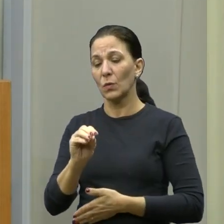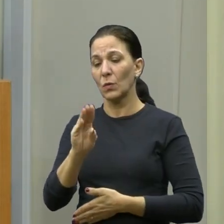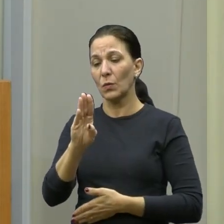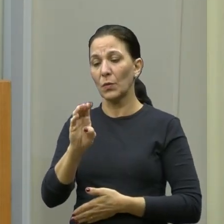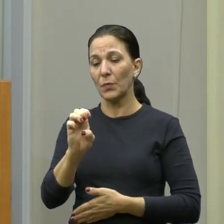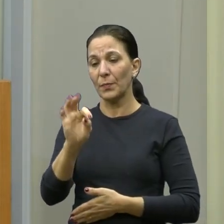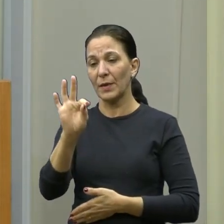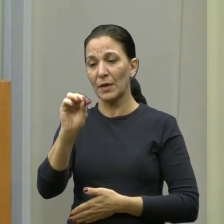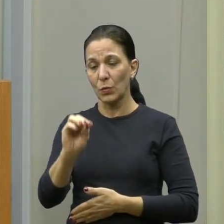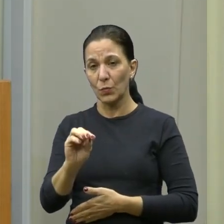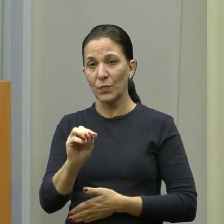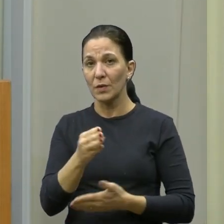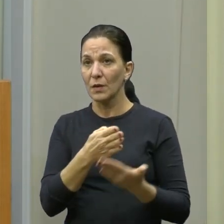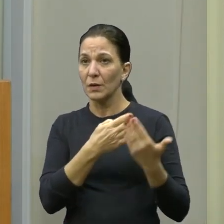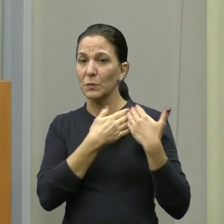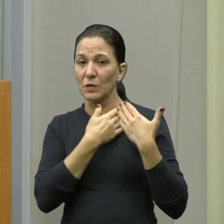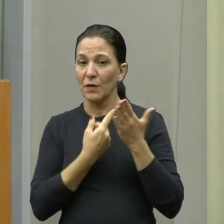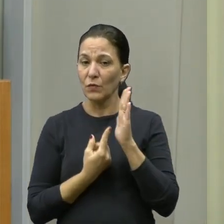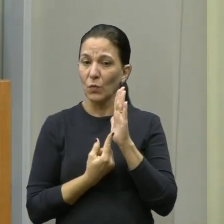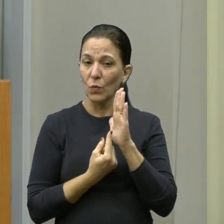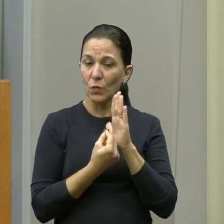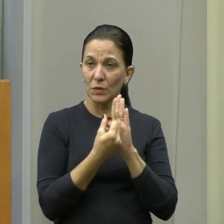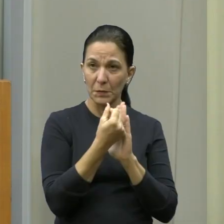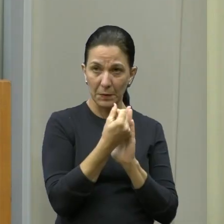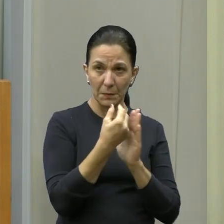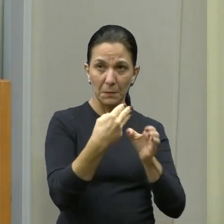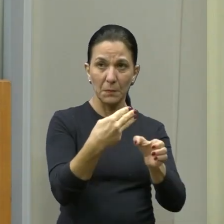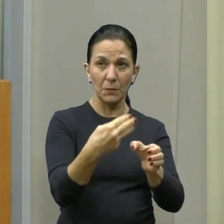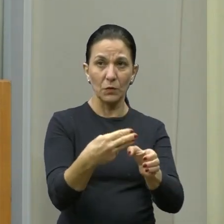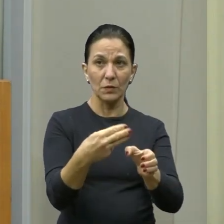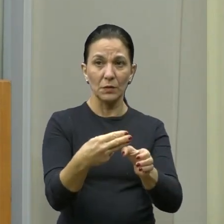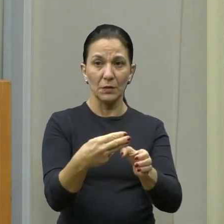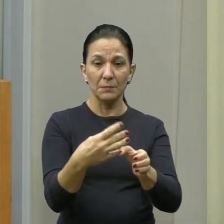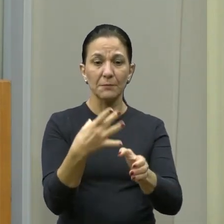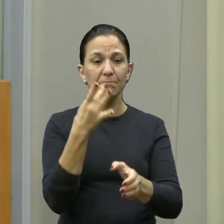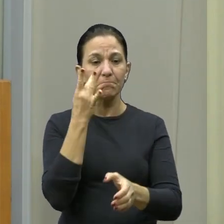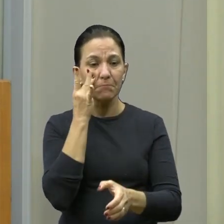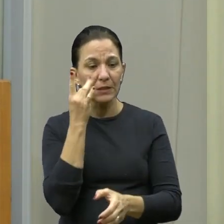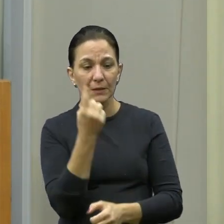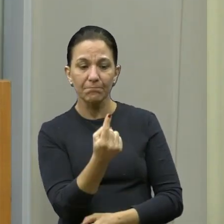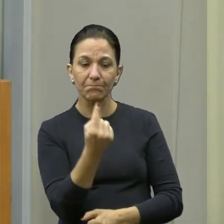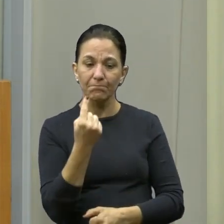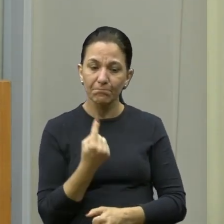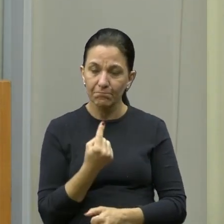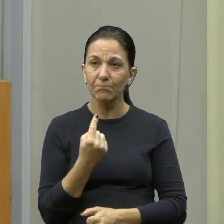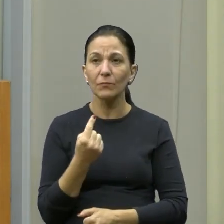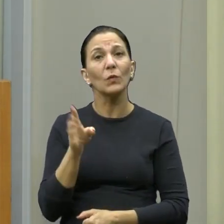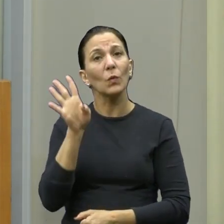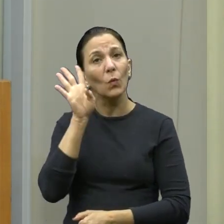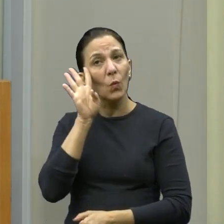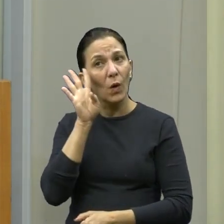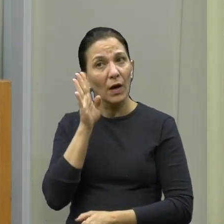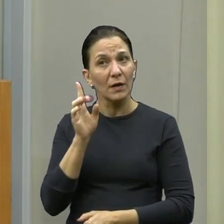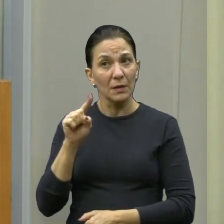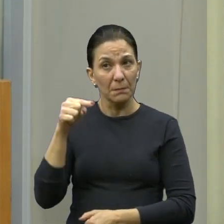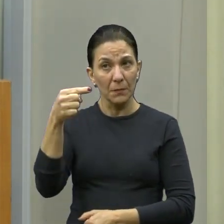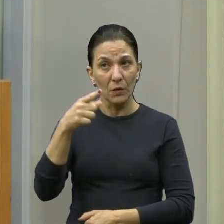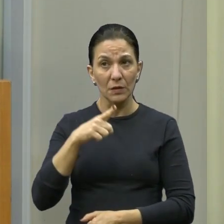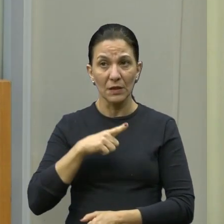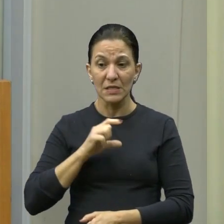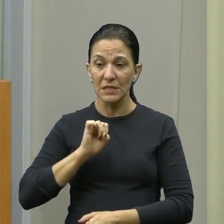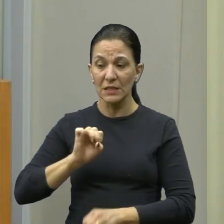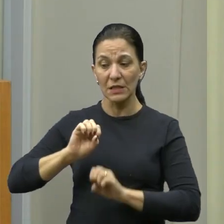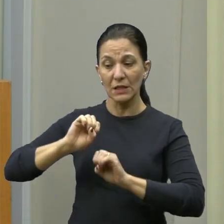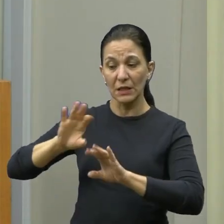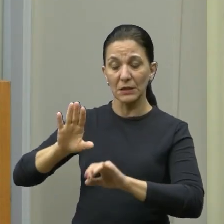o responsável pelas finanças do município. Então, é importante que o senhor também esteja presente. Porque se a educação é uma prioridade, vamos